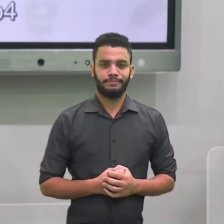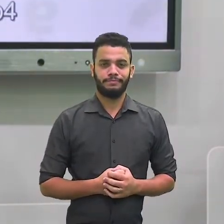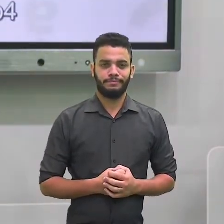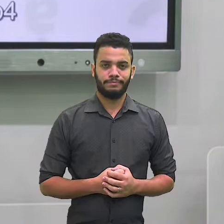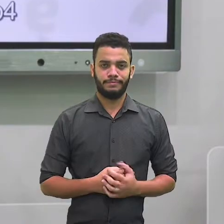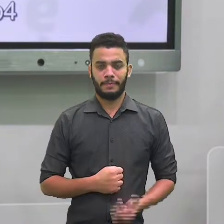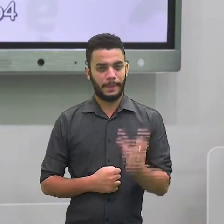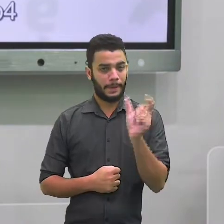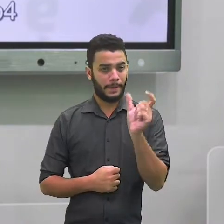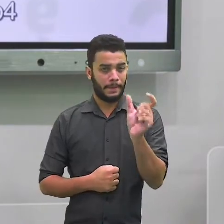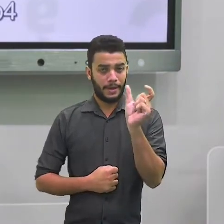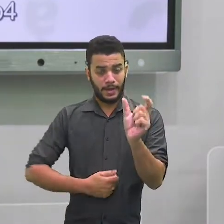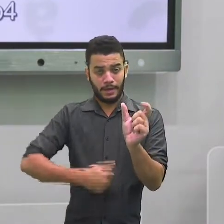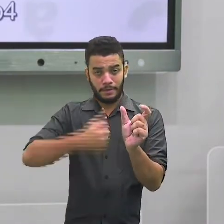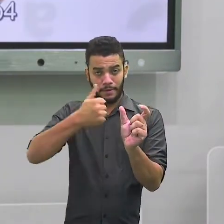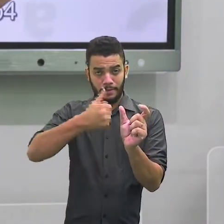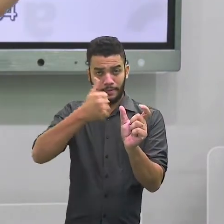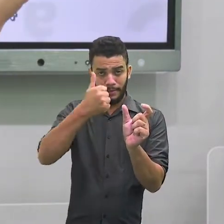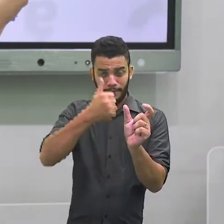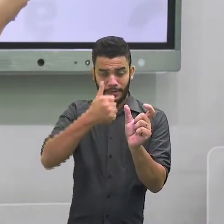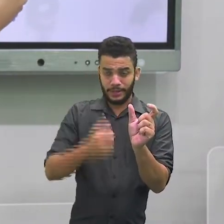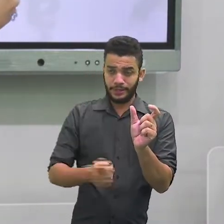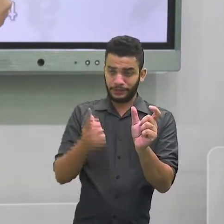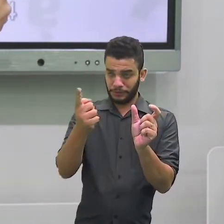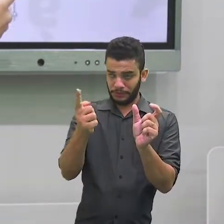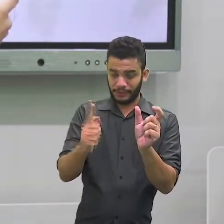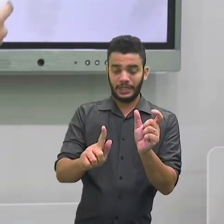Eu começo com você, Gabriela.